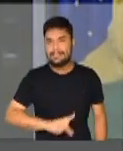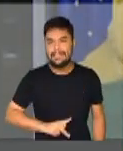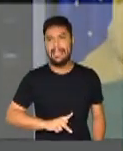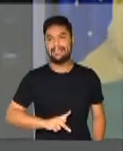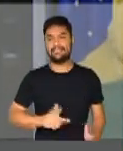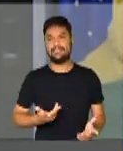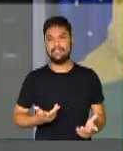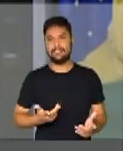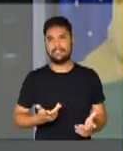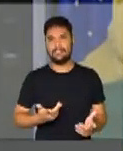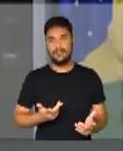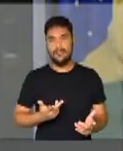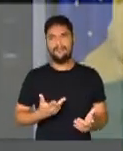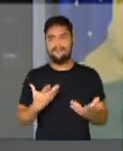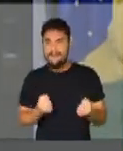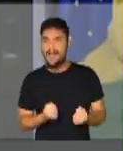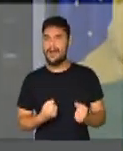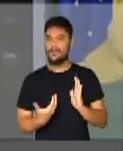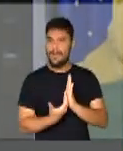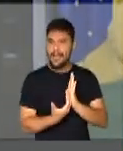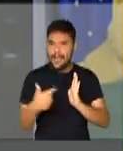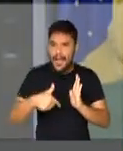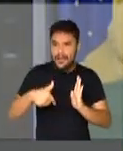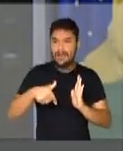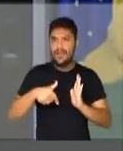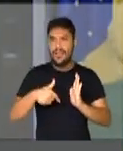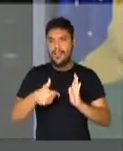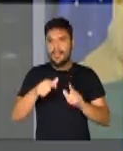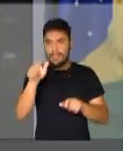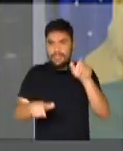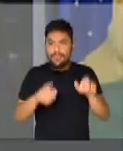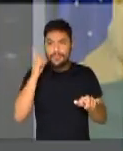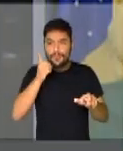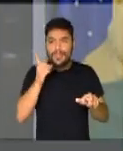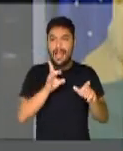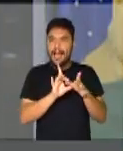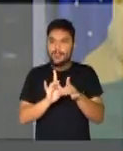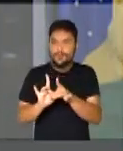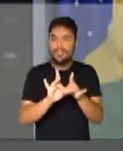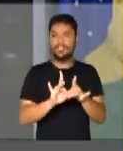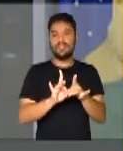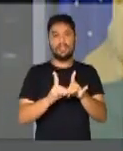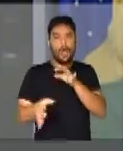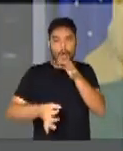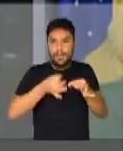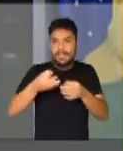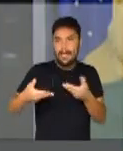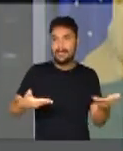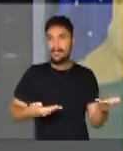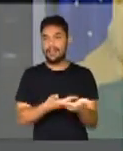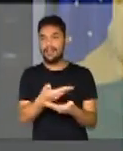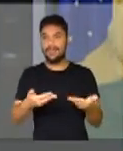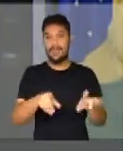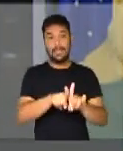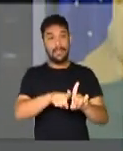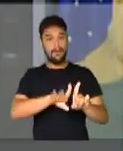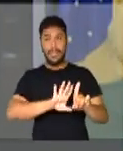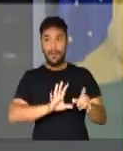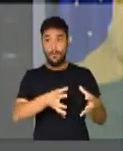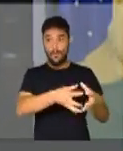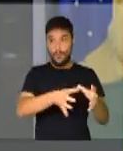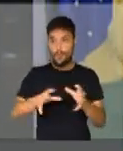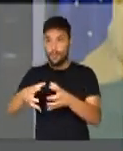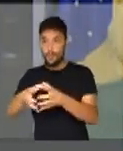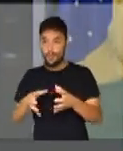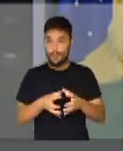mais Câmara. Vamos fazer um debate democrático, ouvindo a todos, reunindo o colégio de líderes